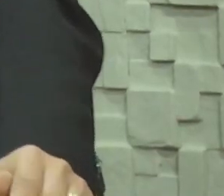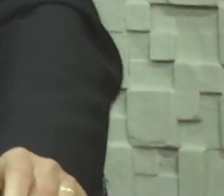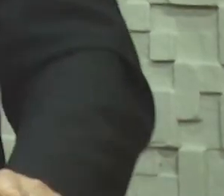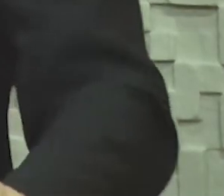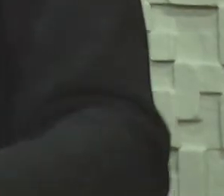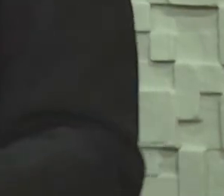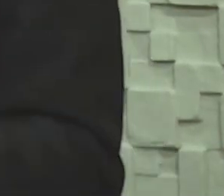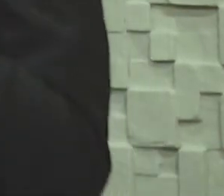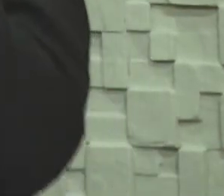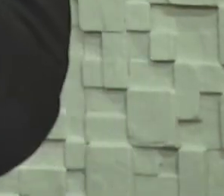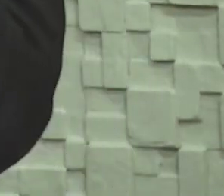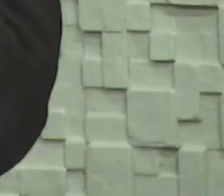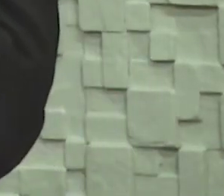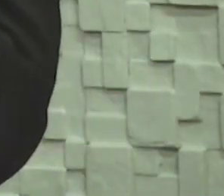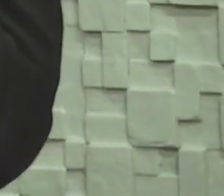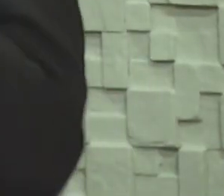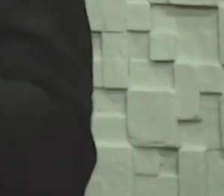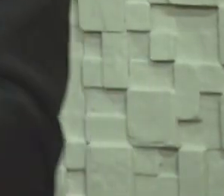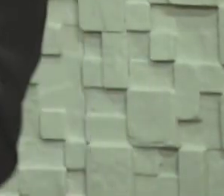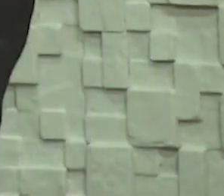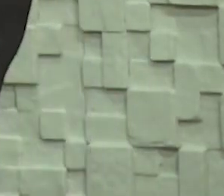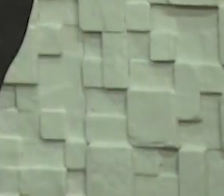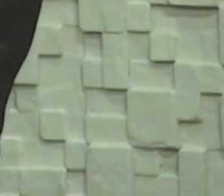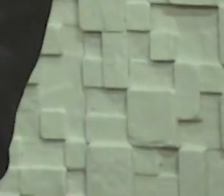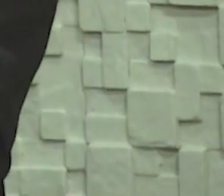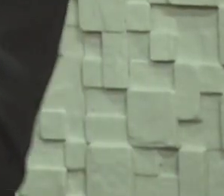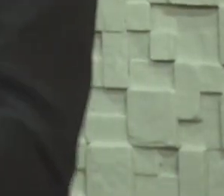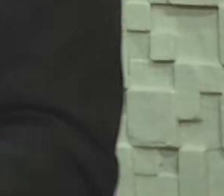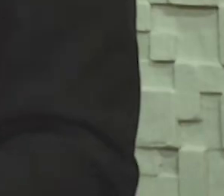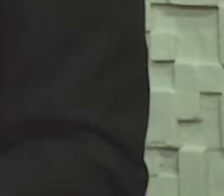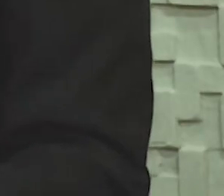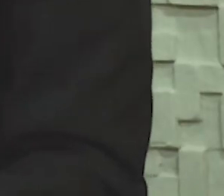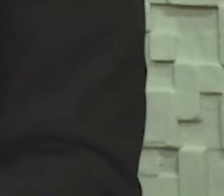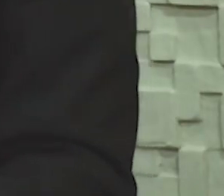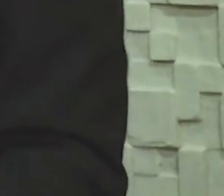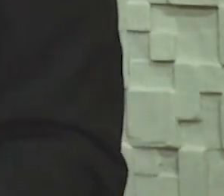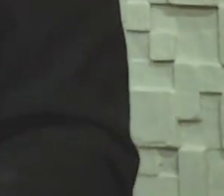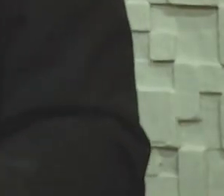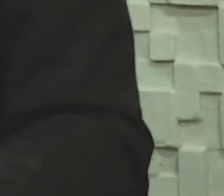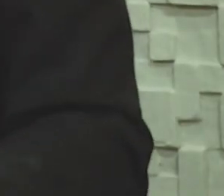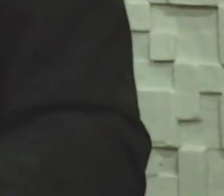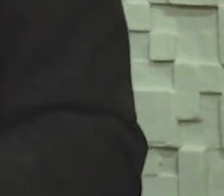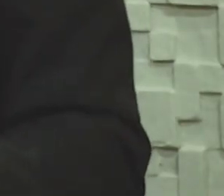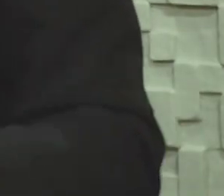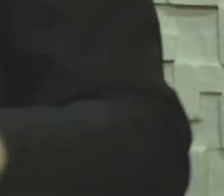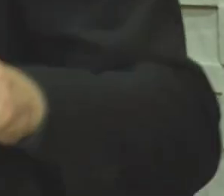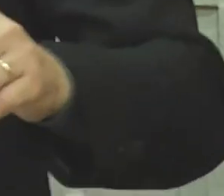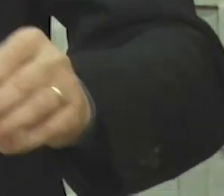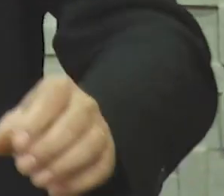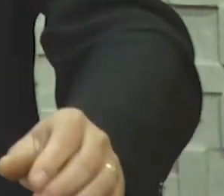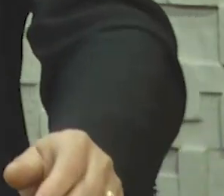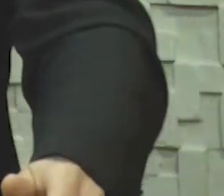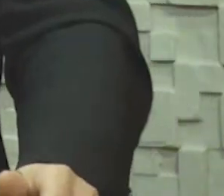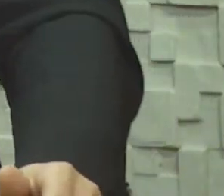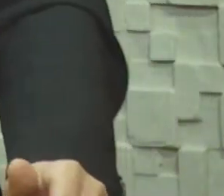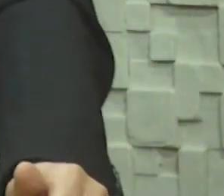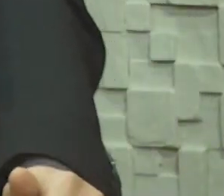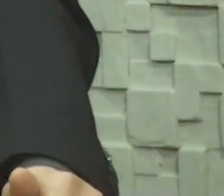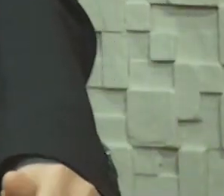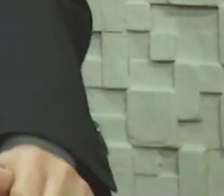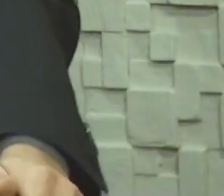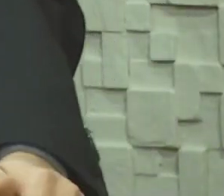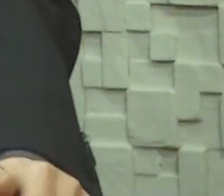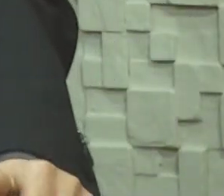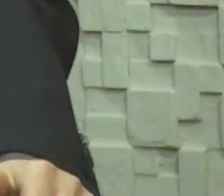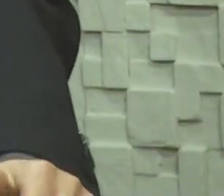da bíblia em todo o território nacional a sociedade bíblica ela produz programas muito relevantes ela tem desde